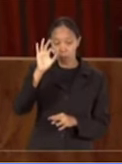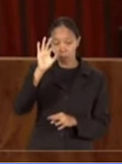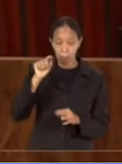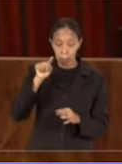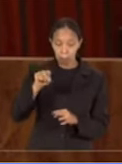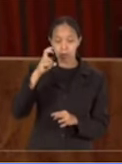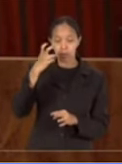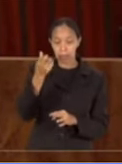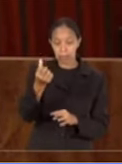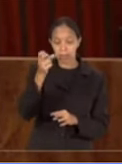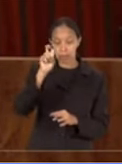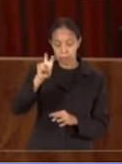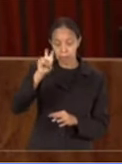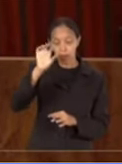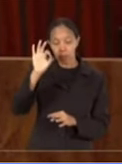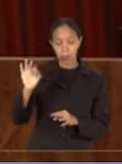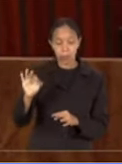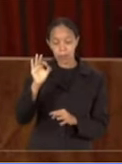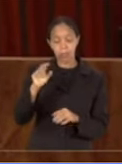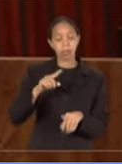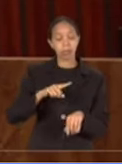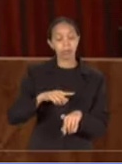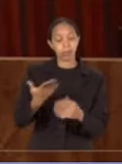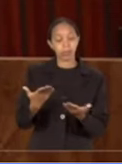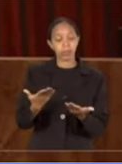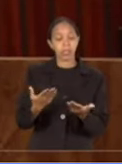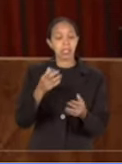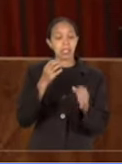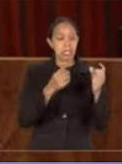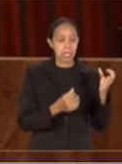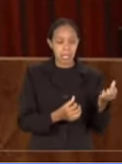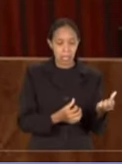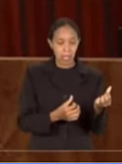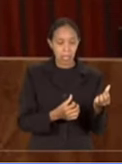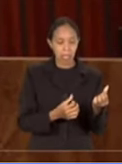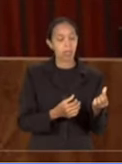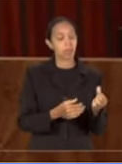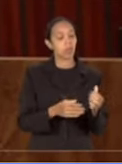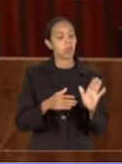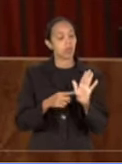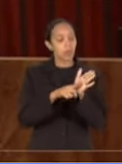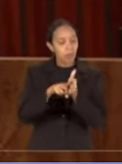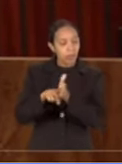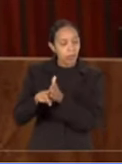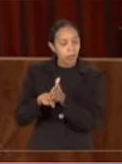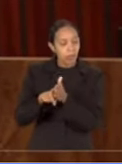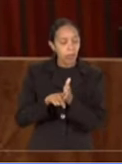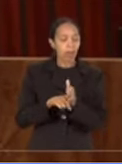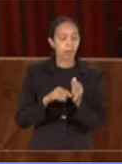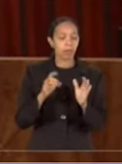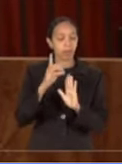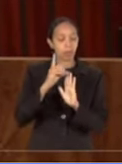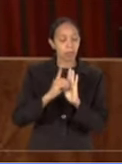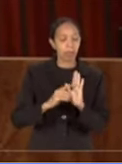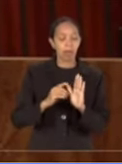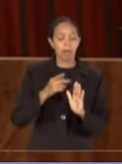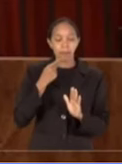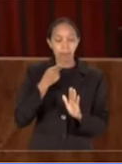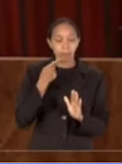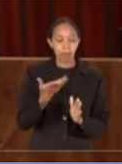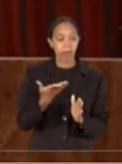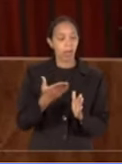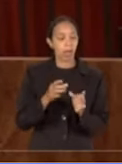45,65% do seu teto. 6. Os investigados, além de declararem gastos de campanhas que ultrapassam o referido limite estabelecido em